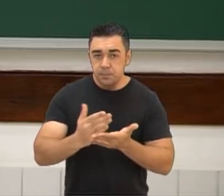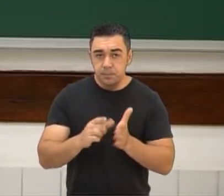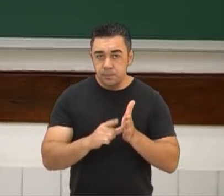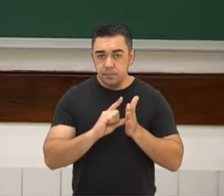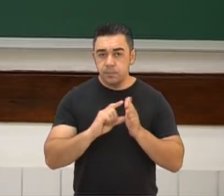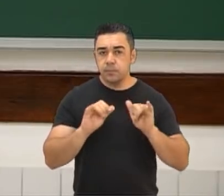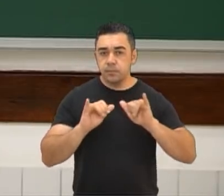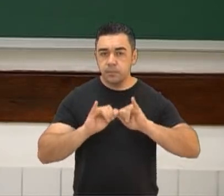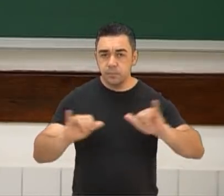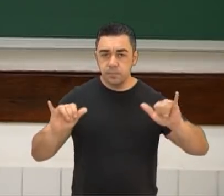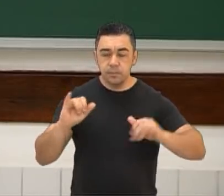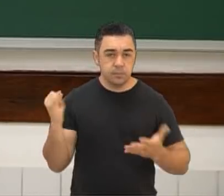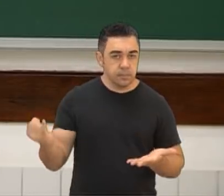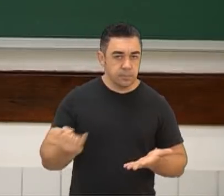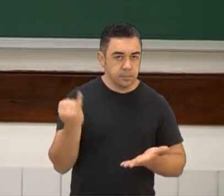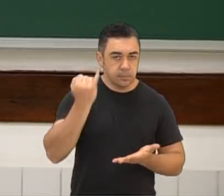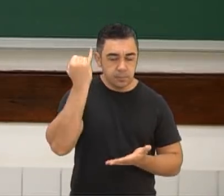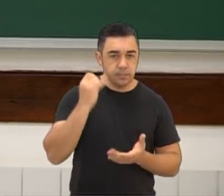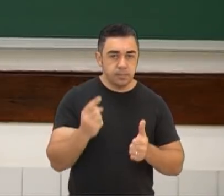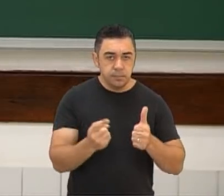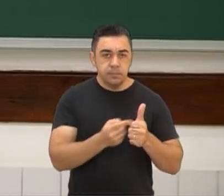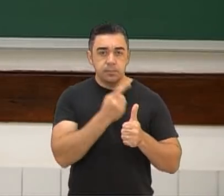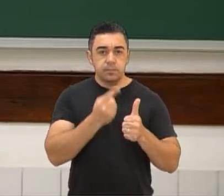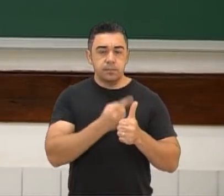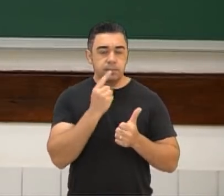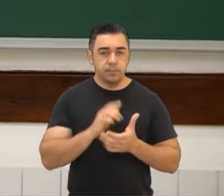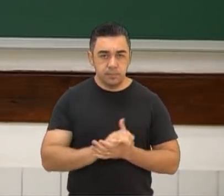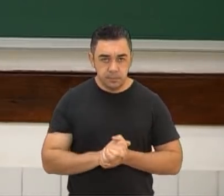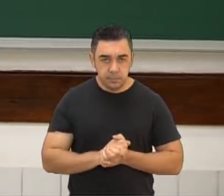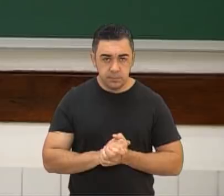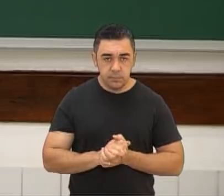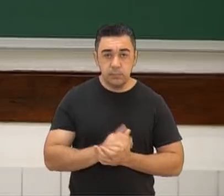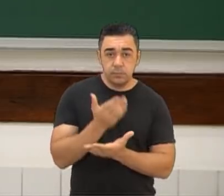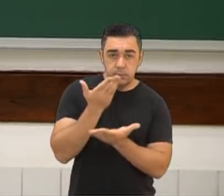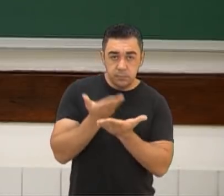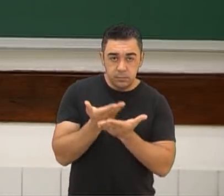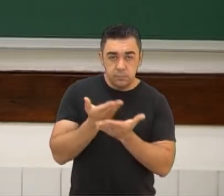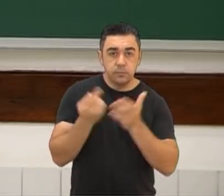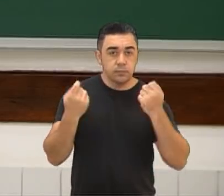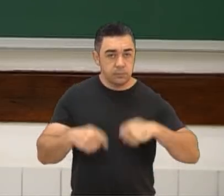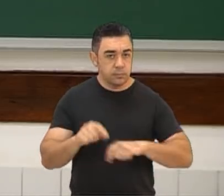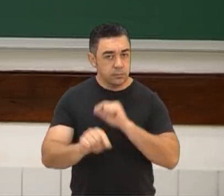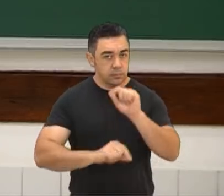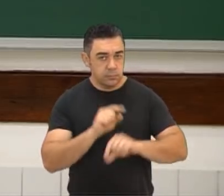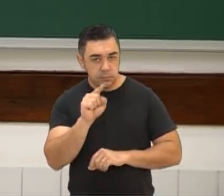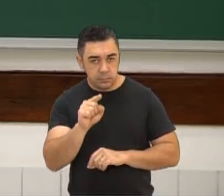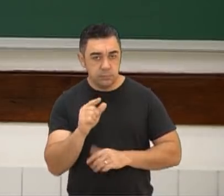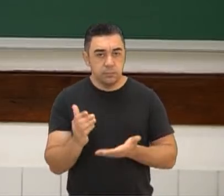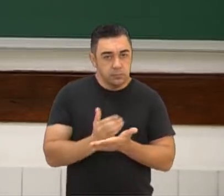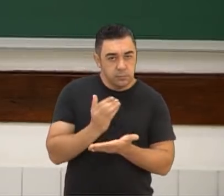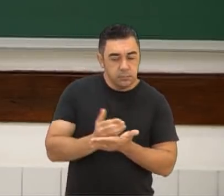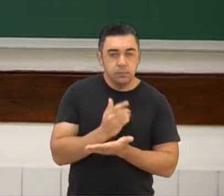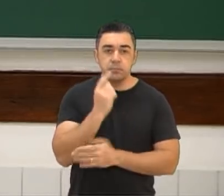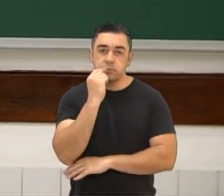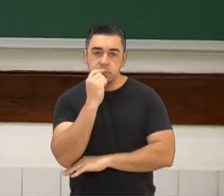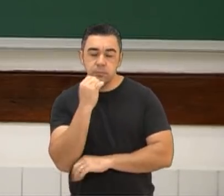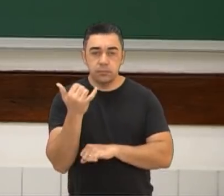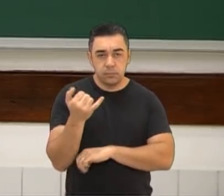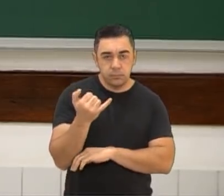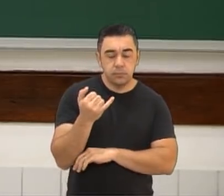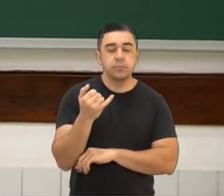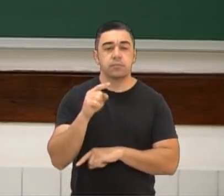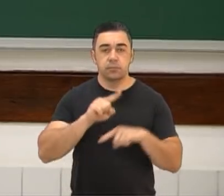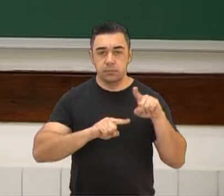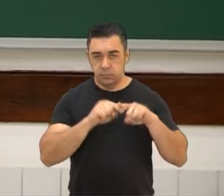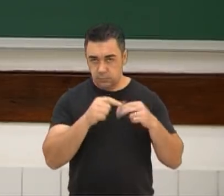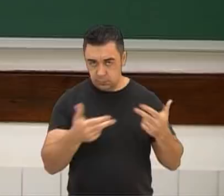aos recadinhos importantes. Primeira coisa, se é uma aula, tem que ter em mãos ali caderno, lápis, caneta, todo o material